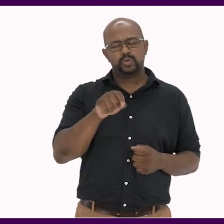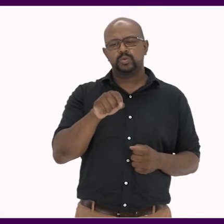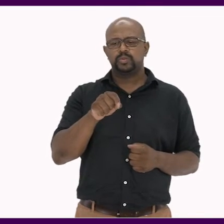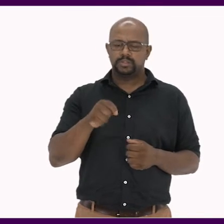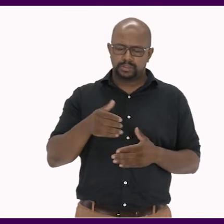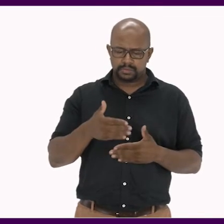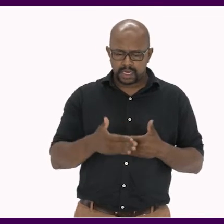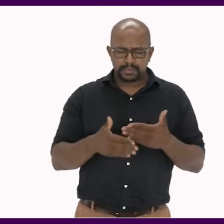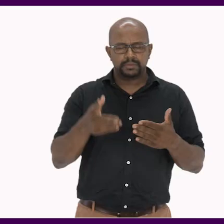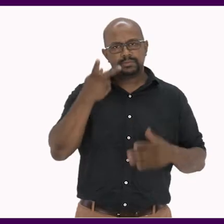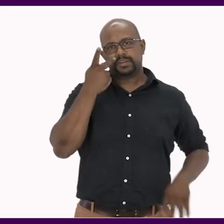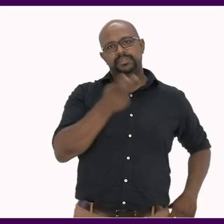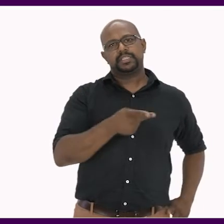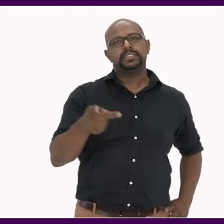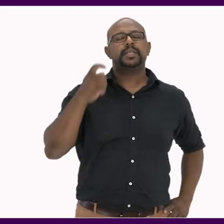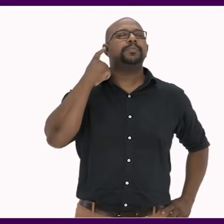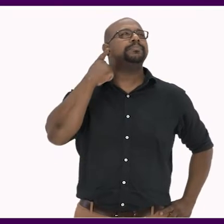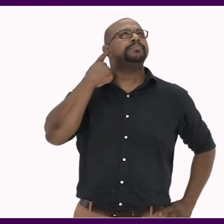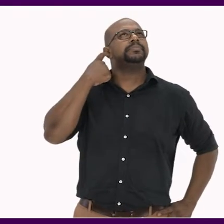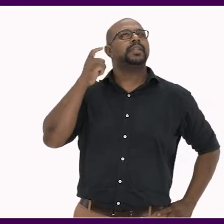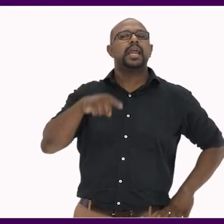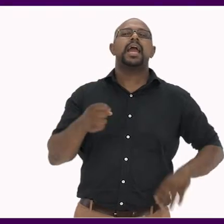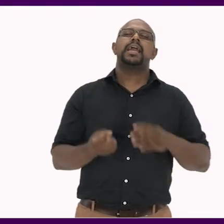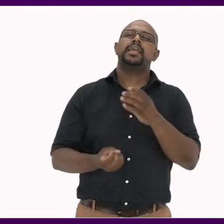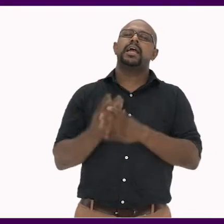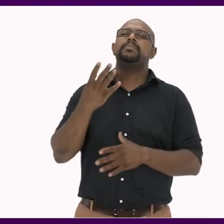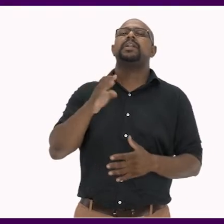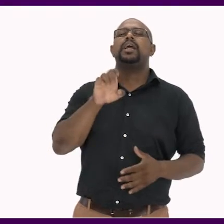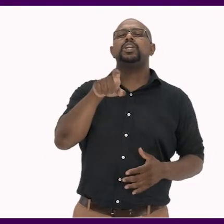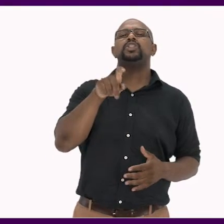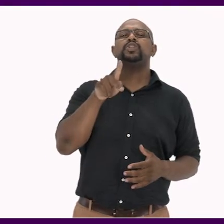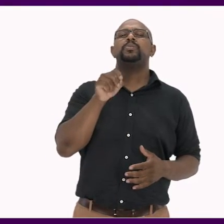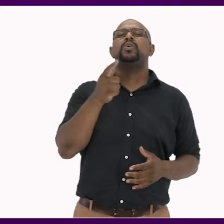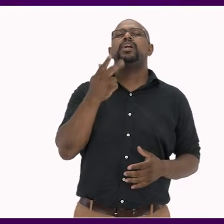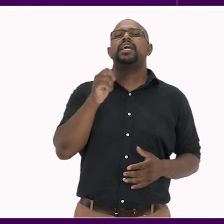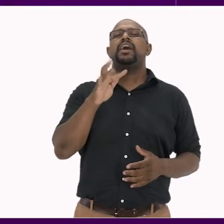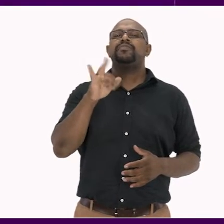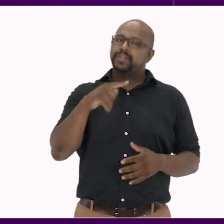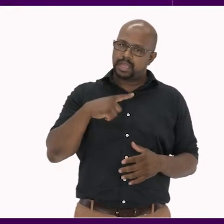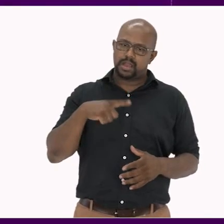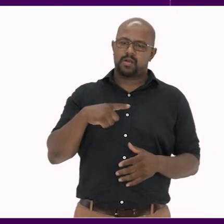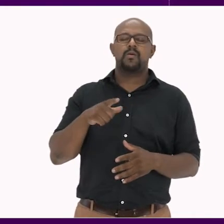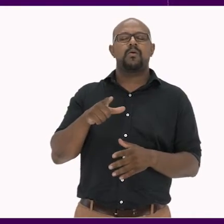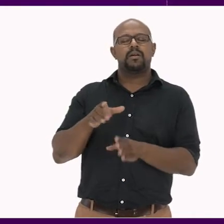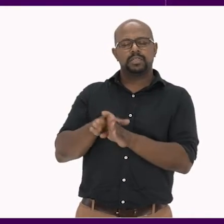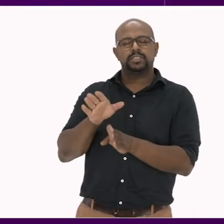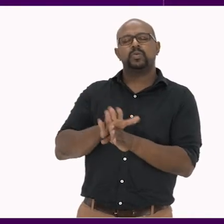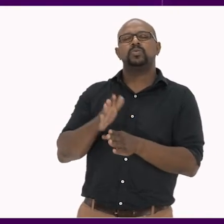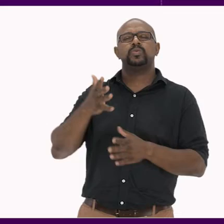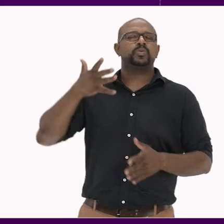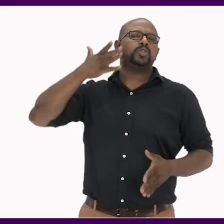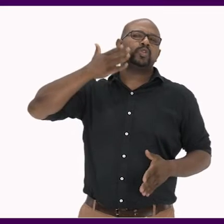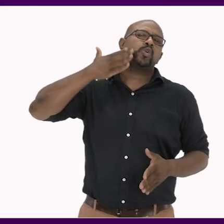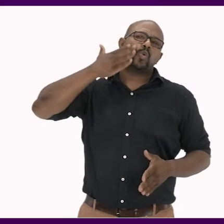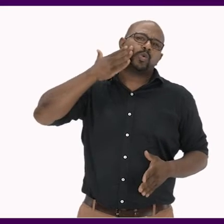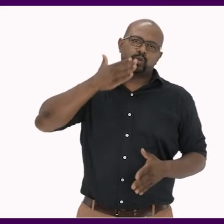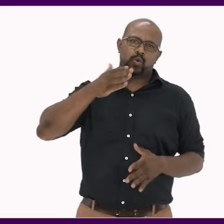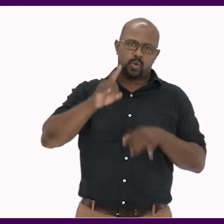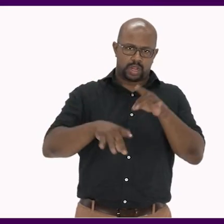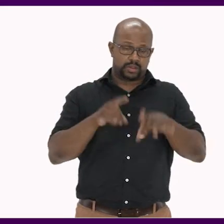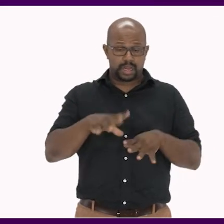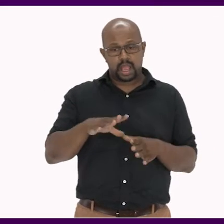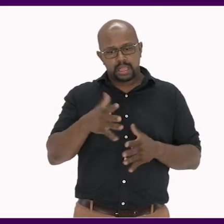de uma visitação é criado pela expografia, com a orientação do discurso curatorial, através